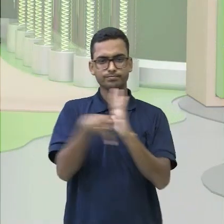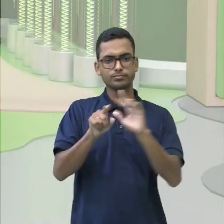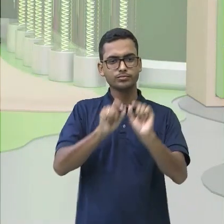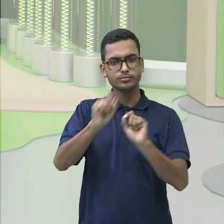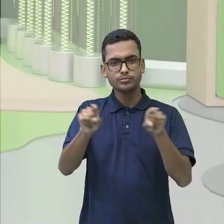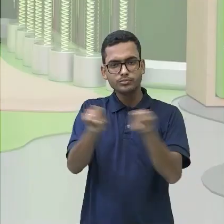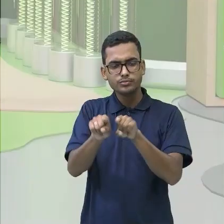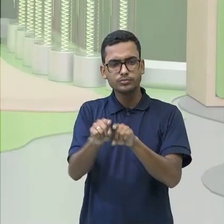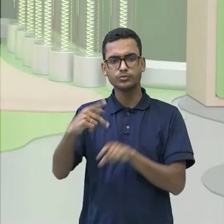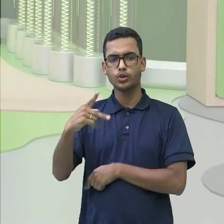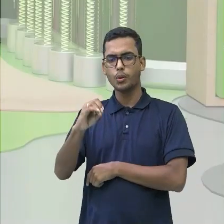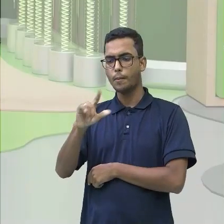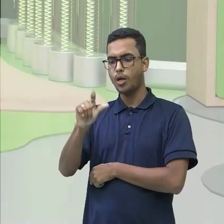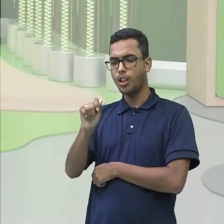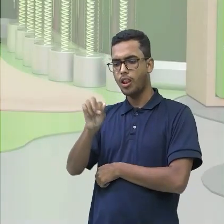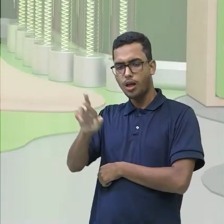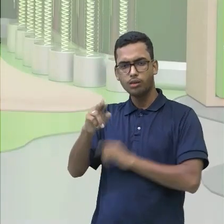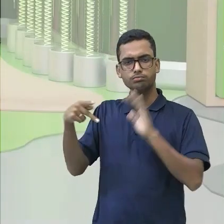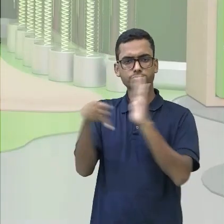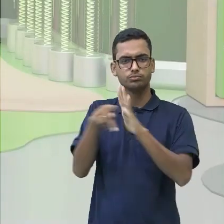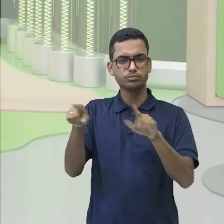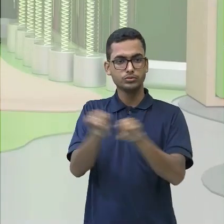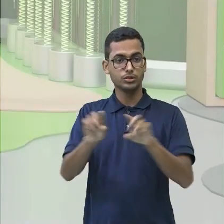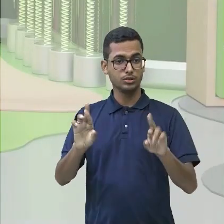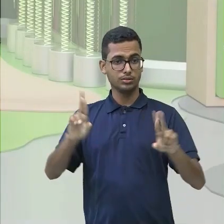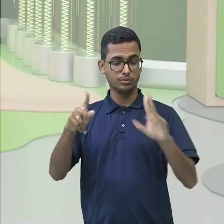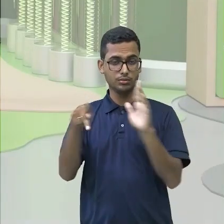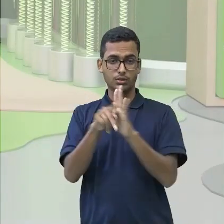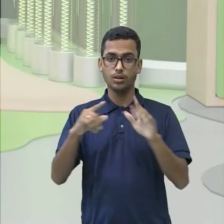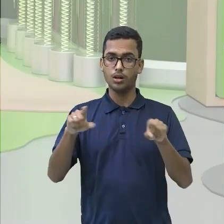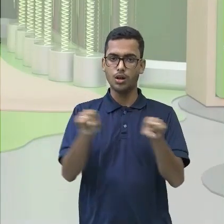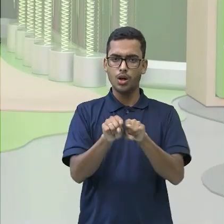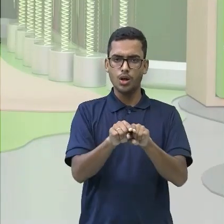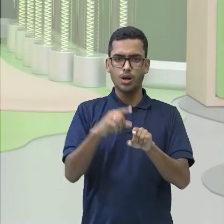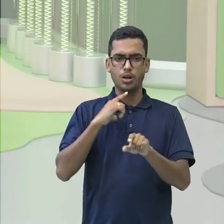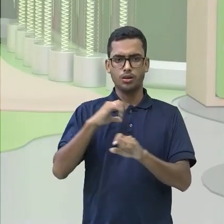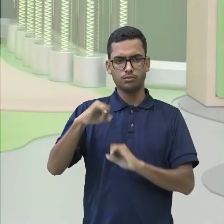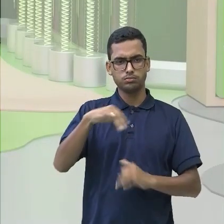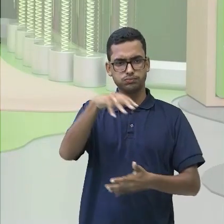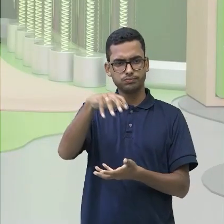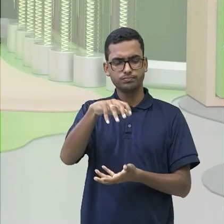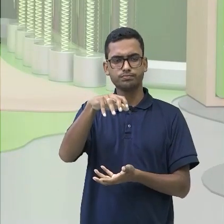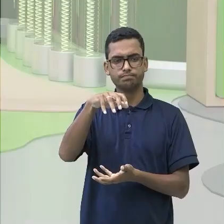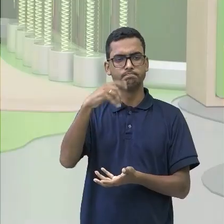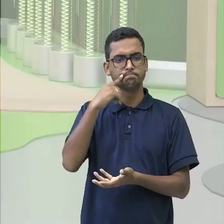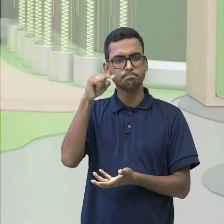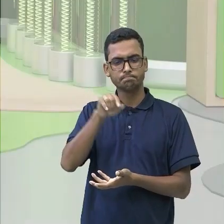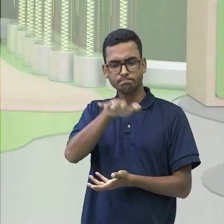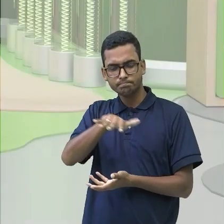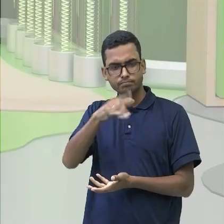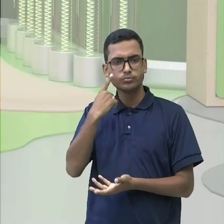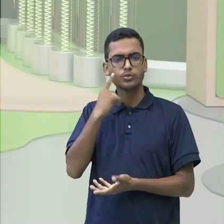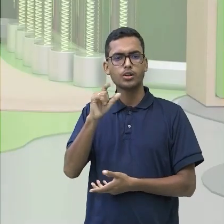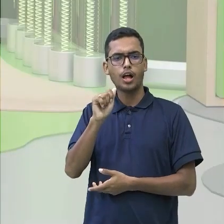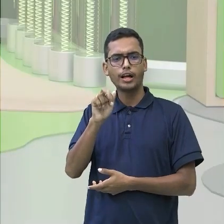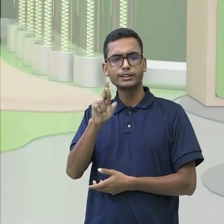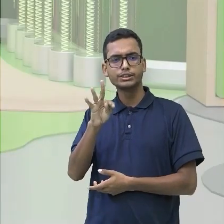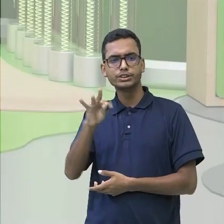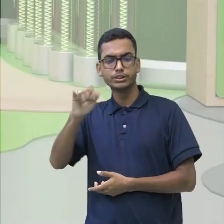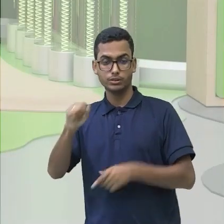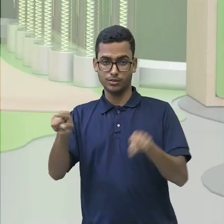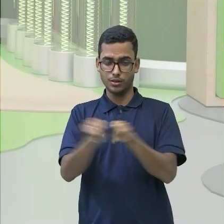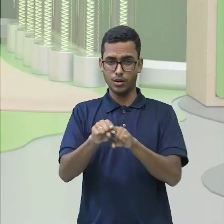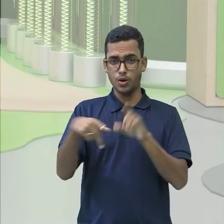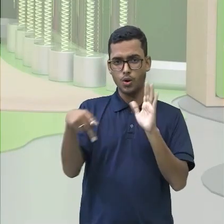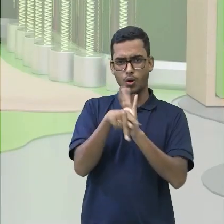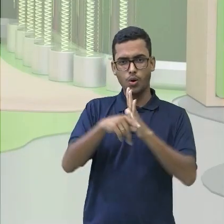em relação à polar sul, tá certo? Então essa daí é a polar ártica. A gente percebe aí que existe o urso